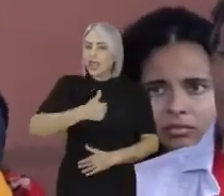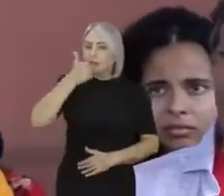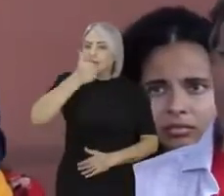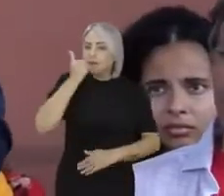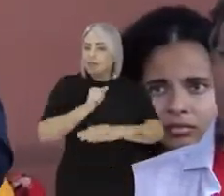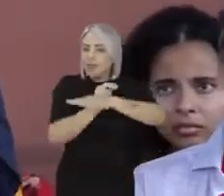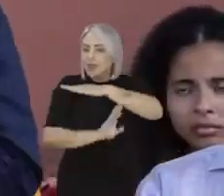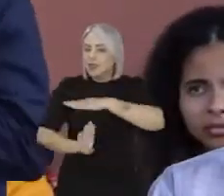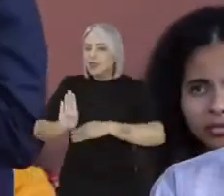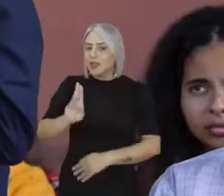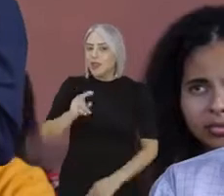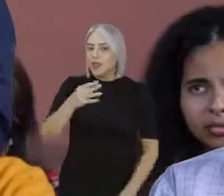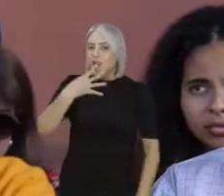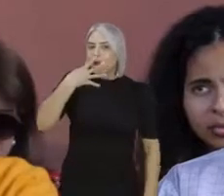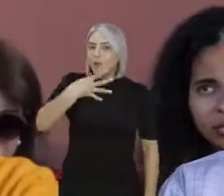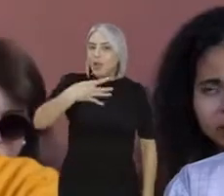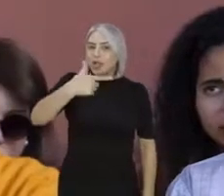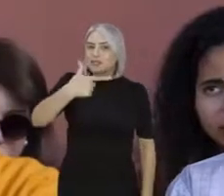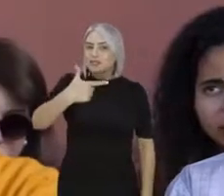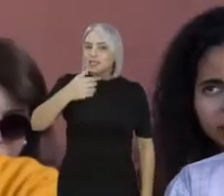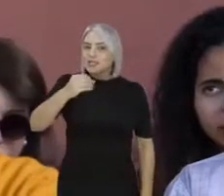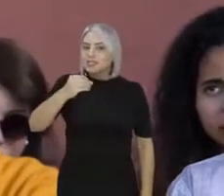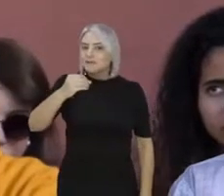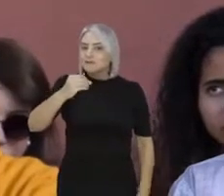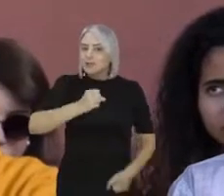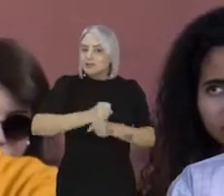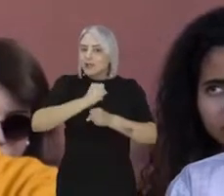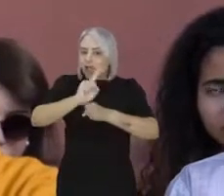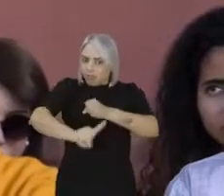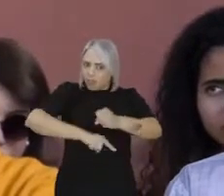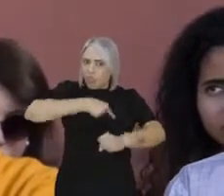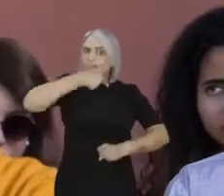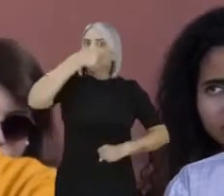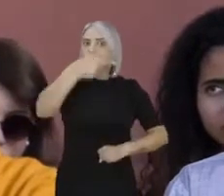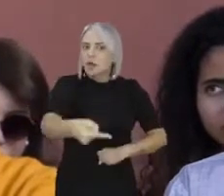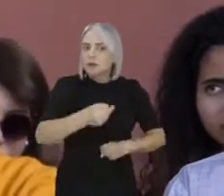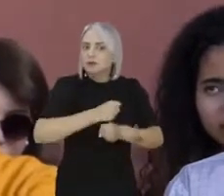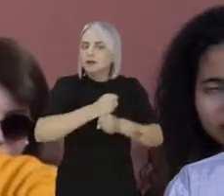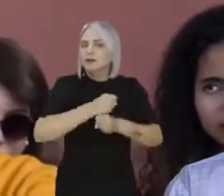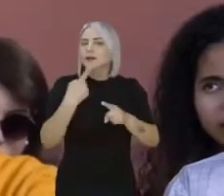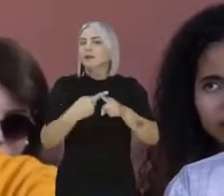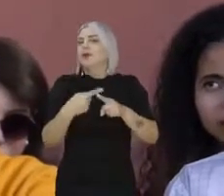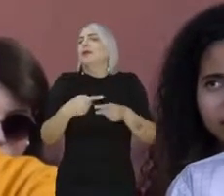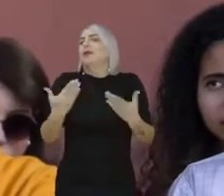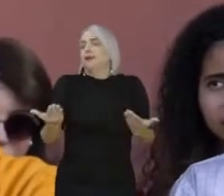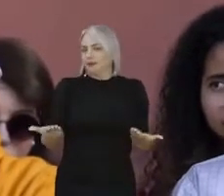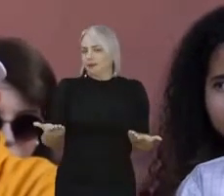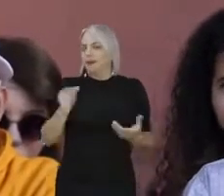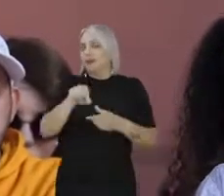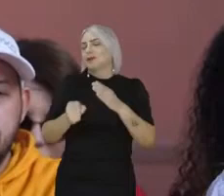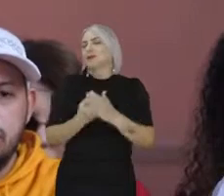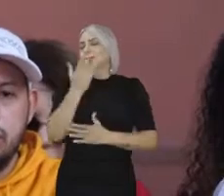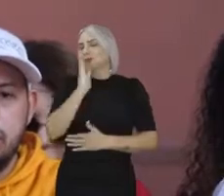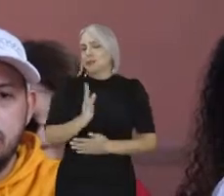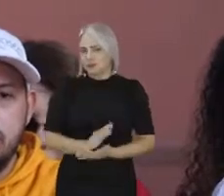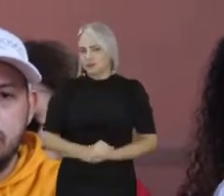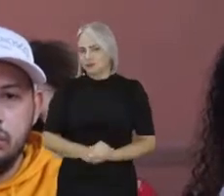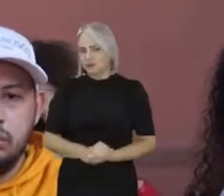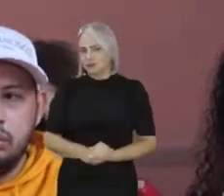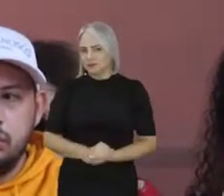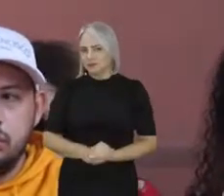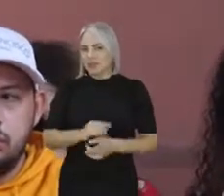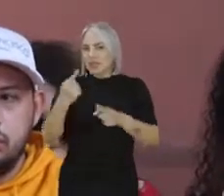420 anos depois. Por que será que aconteceu isso? É porque isso aqui era um